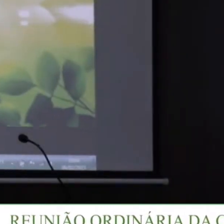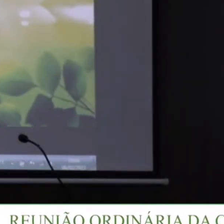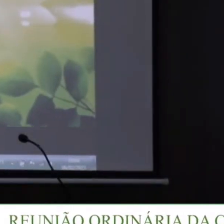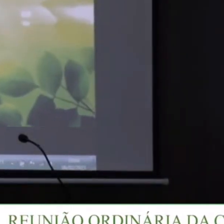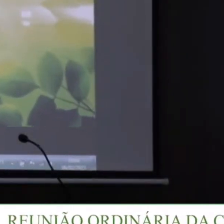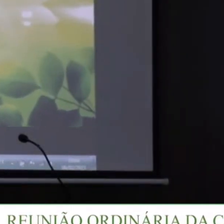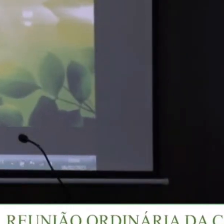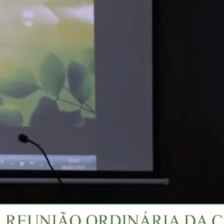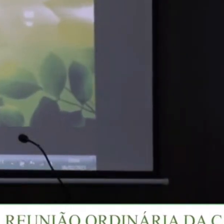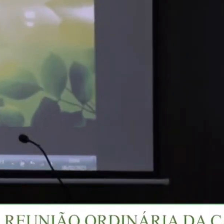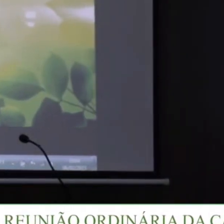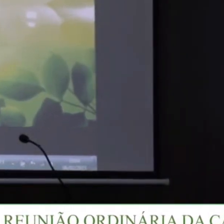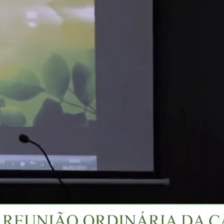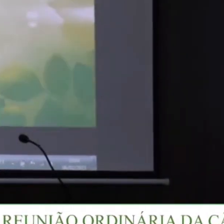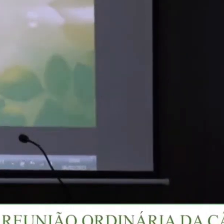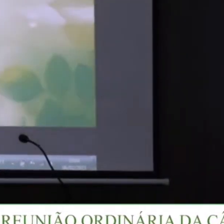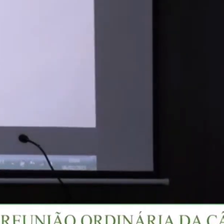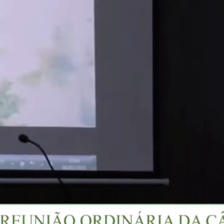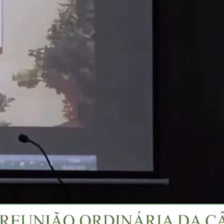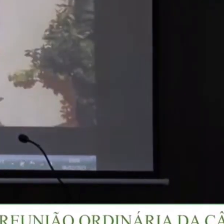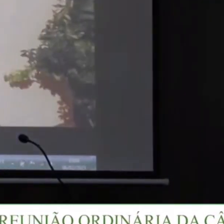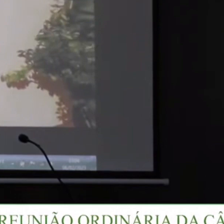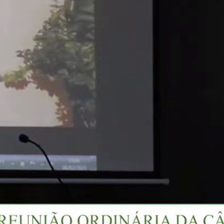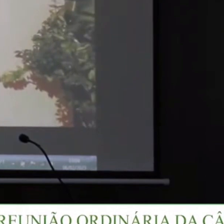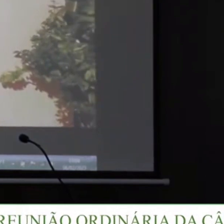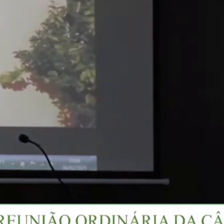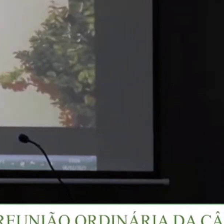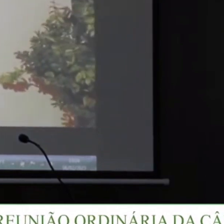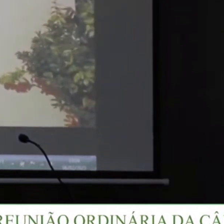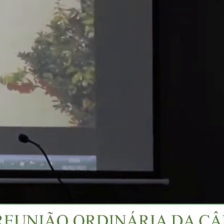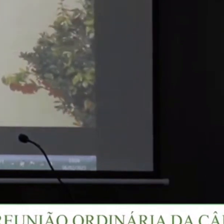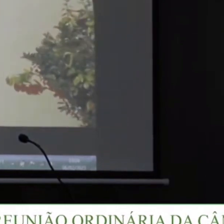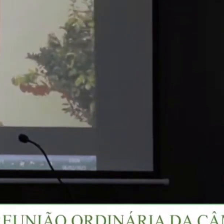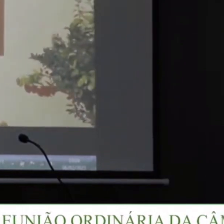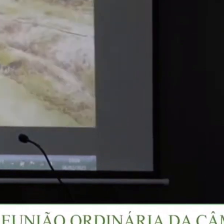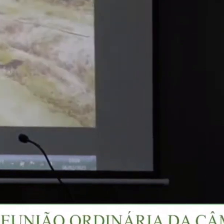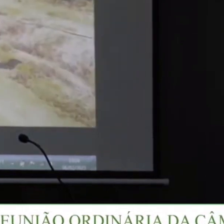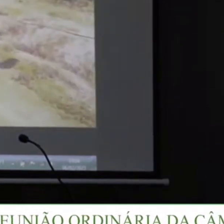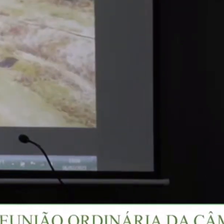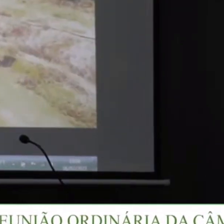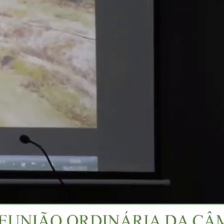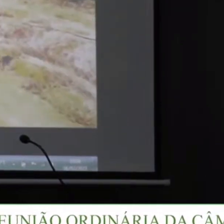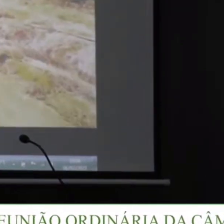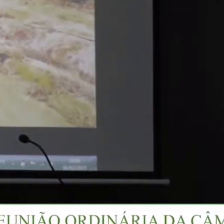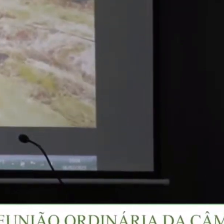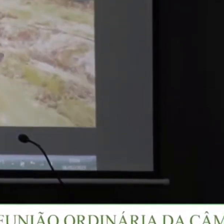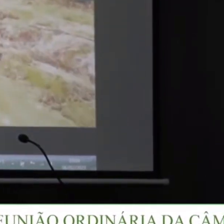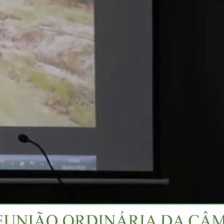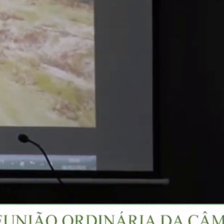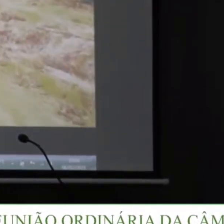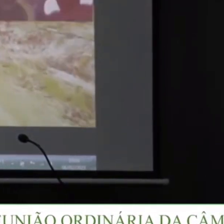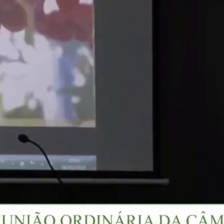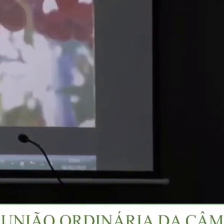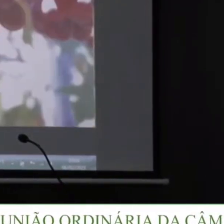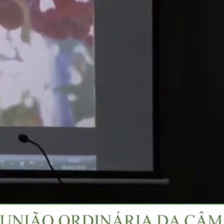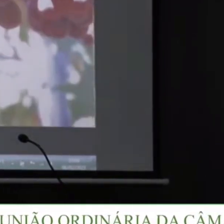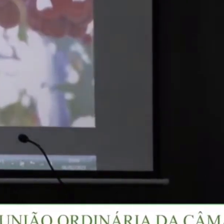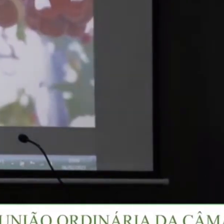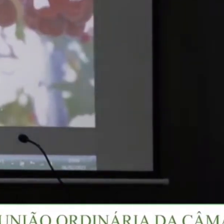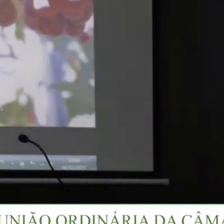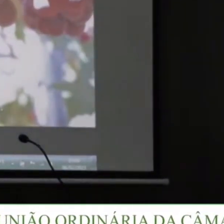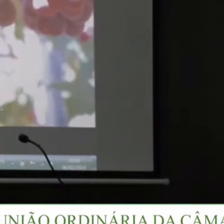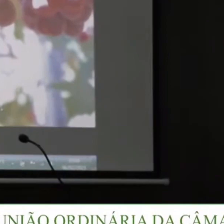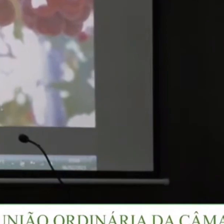desde 1993. A Abanorte representa mais de 2.500 fruticultores do norte de Minas